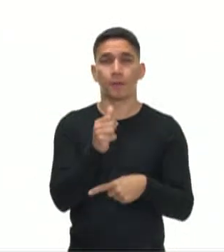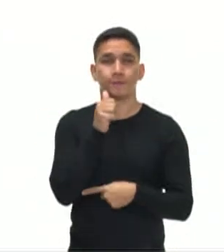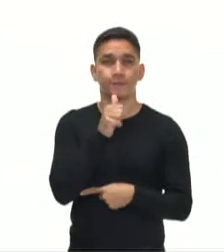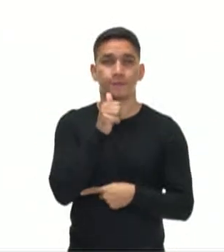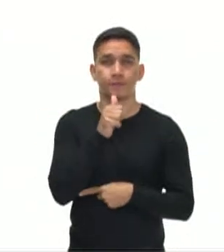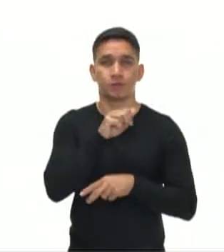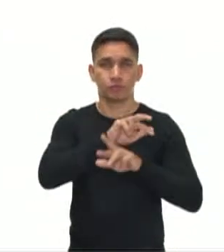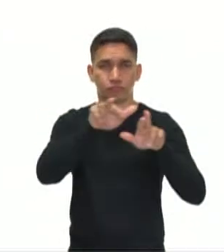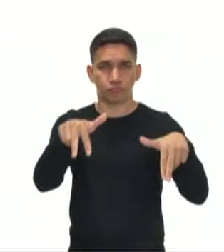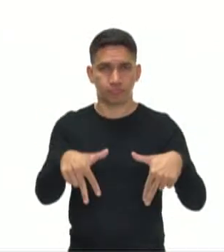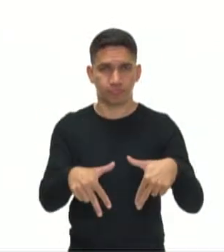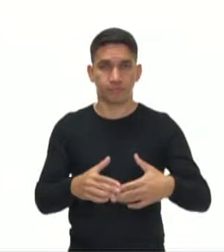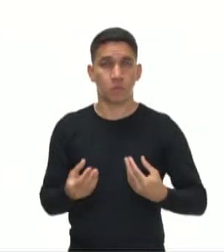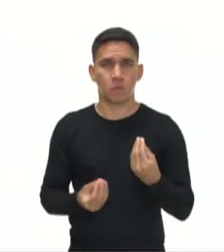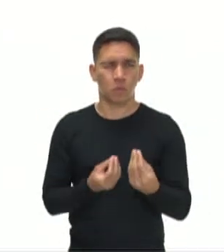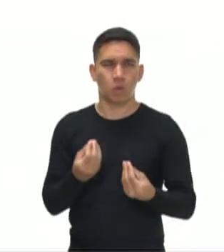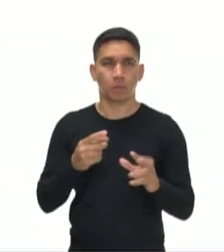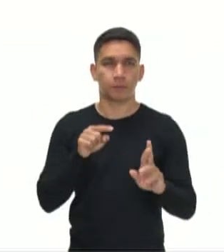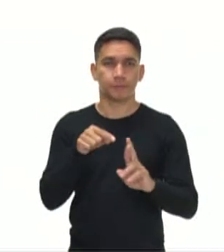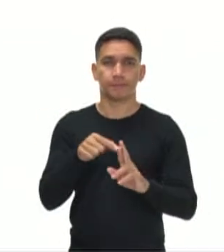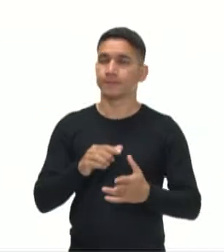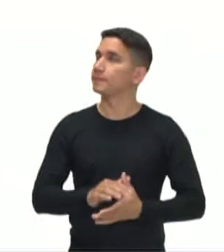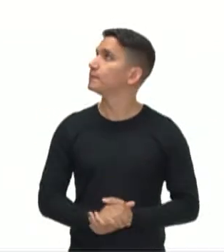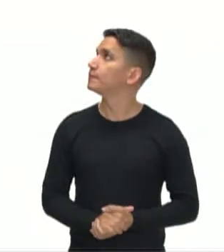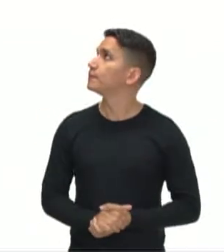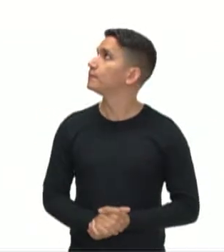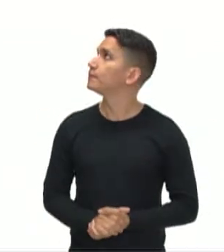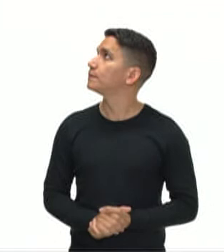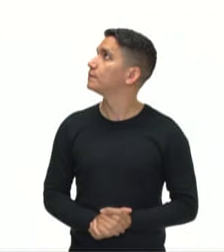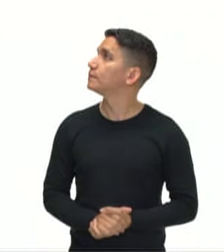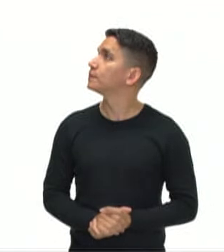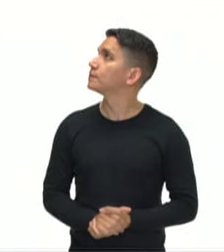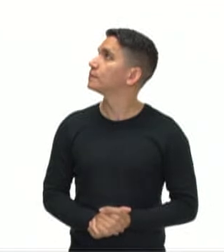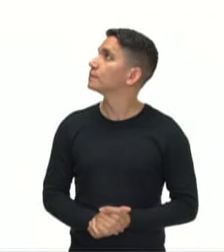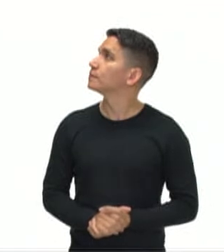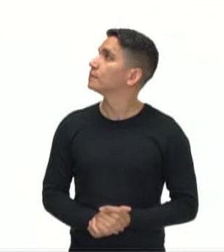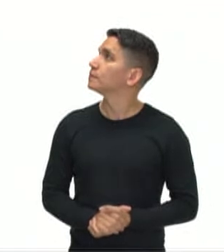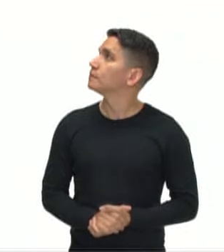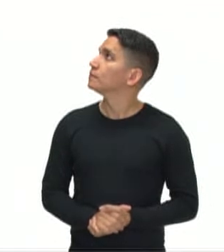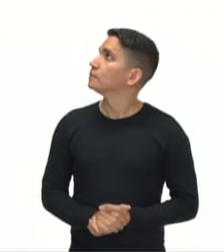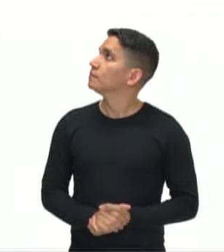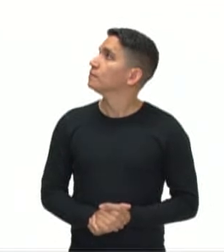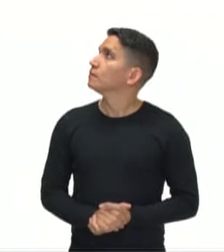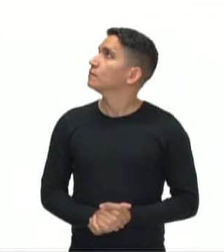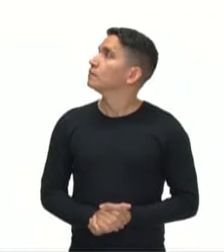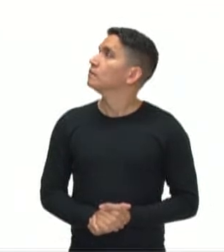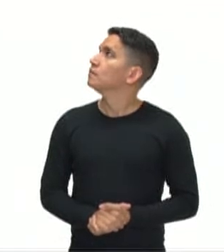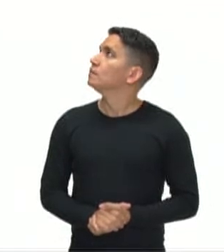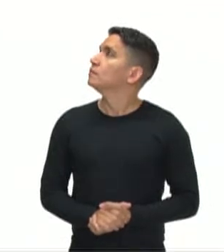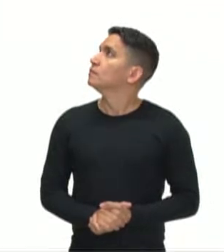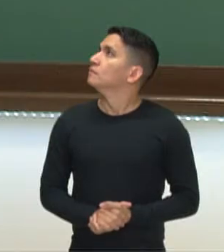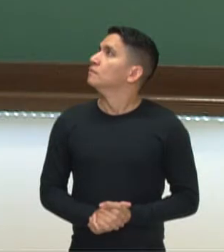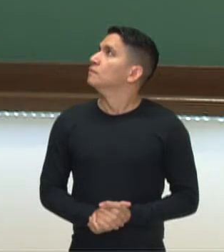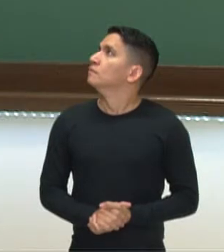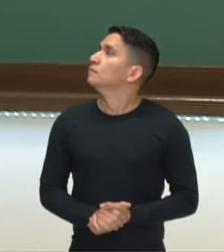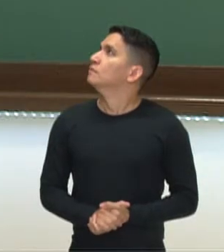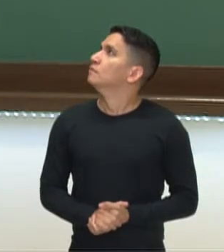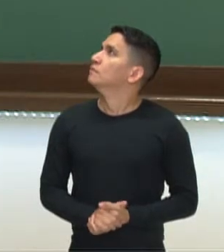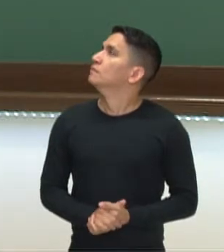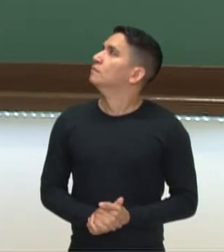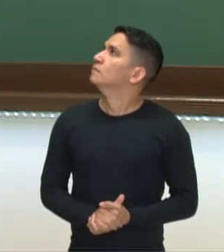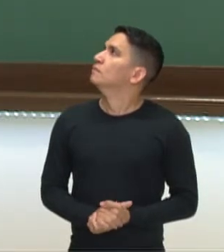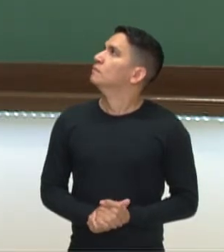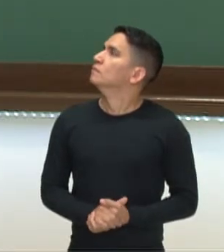humanidad, fazendo apenas referência aí, né? Del planeta, del desayuno, al exotismo, al